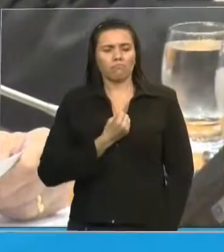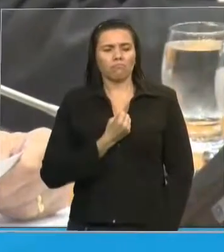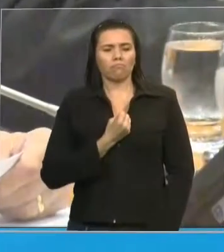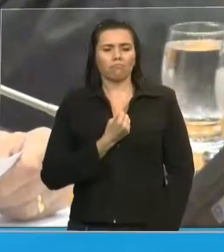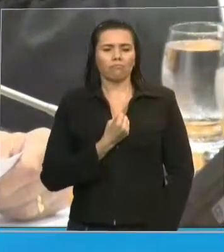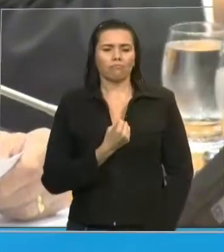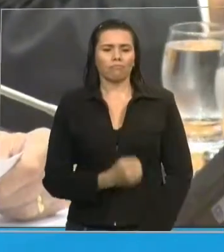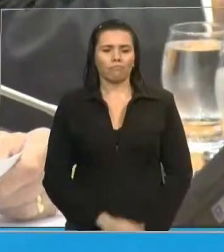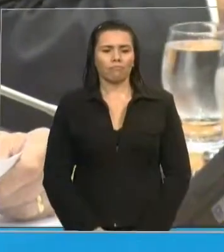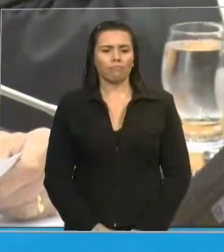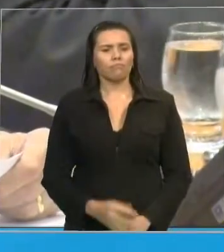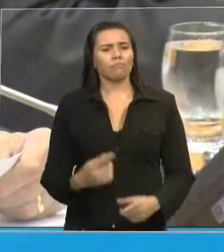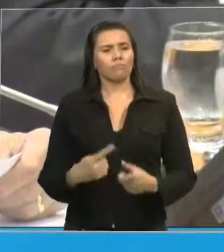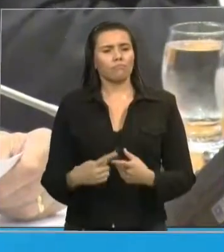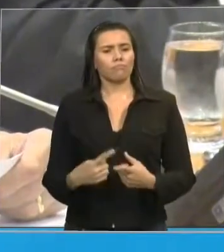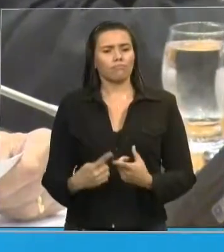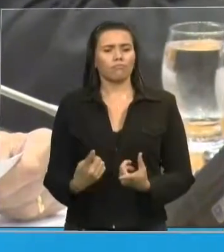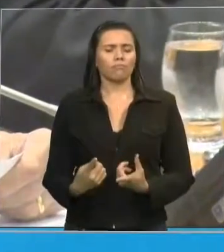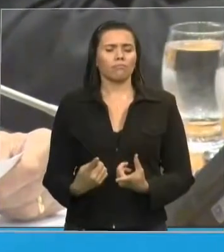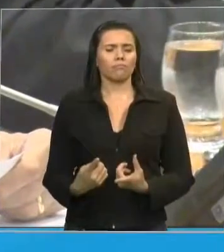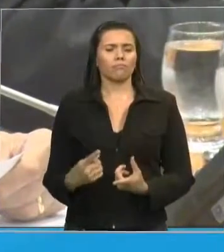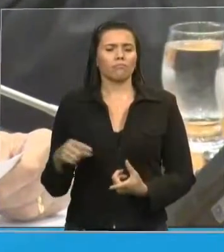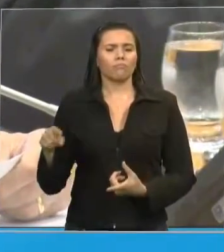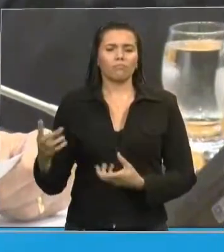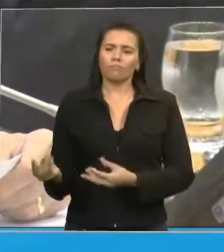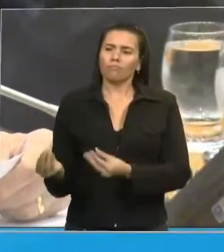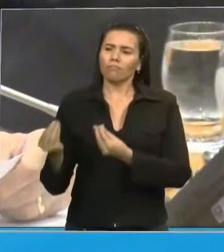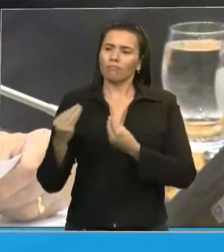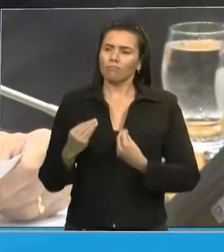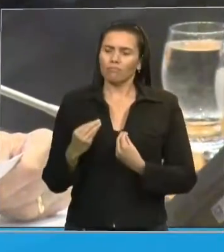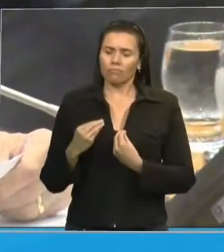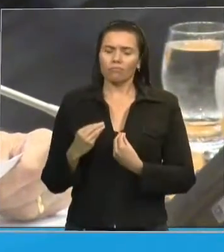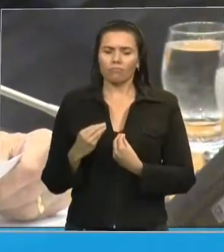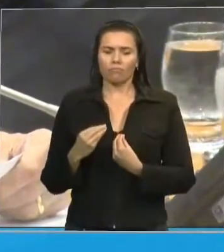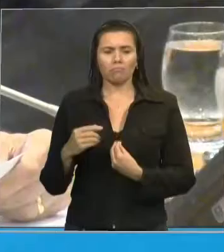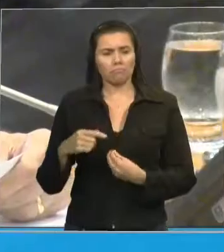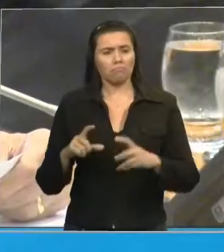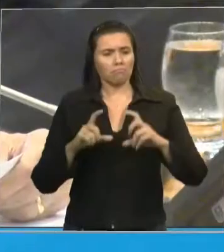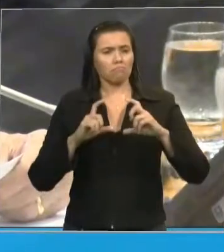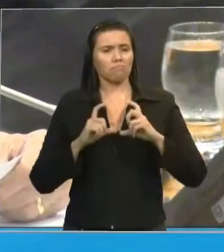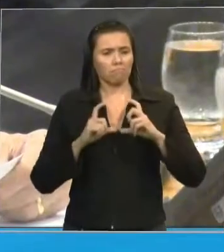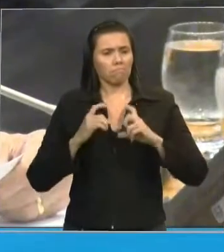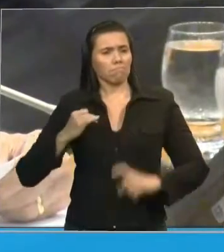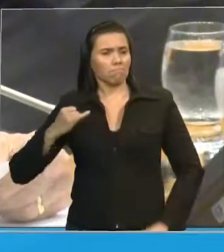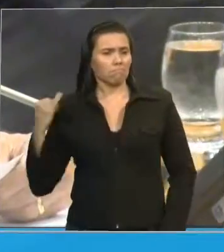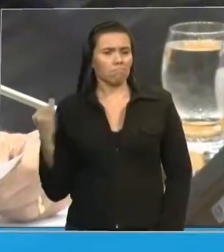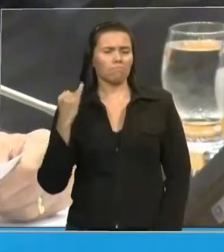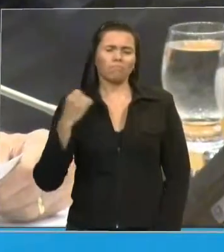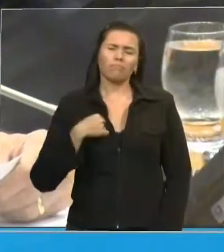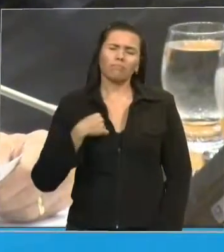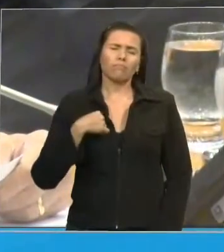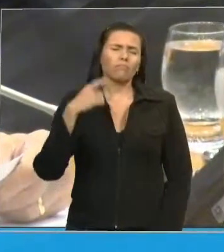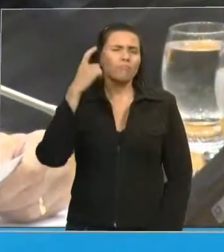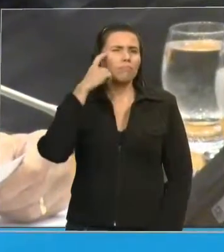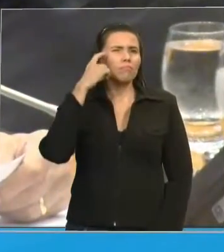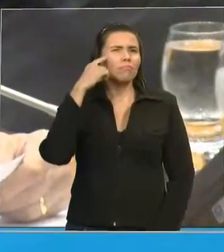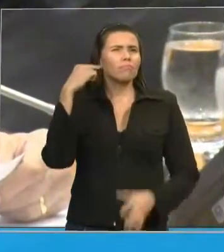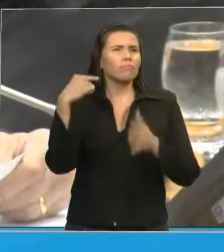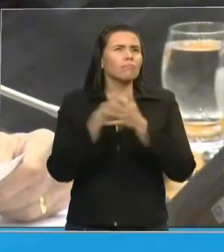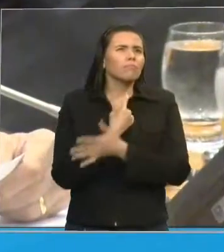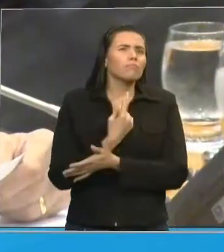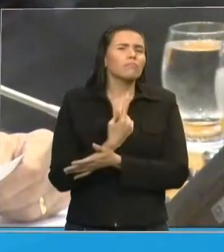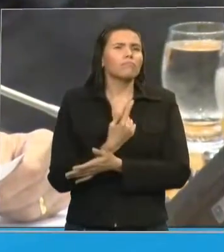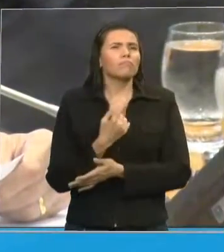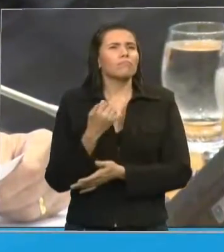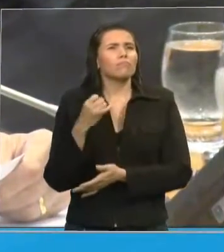ao tomar conhecimento de que seria homenageado com tamanha distinção. Perguntei-me se seria merecedor de tal